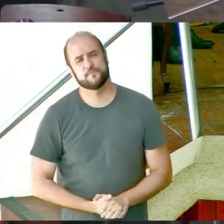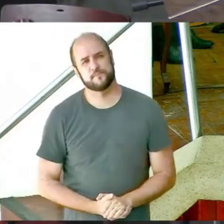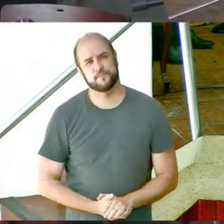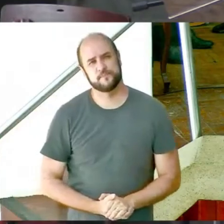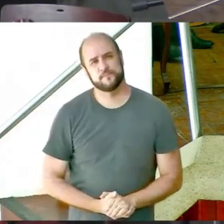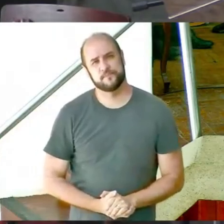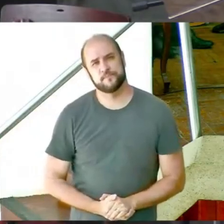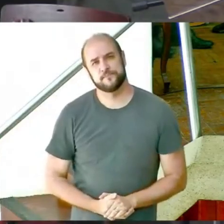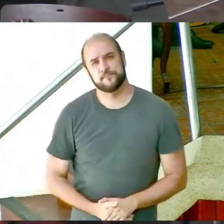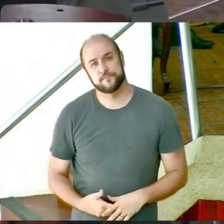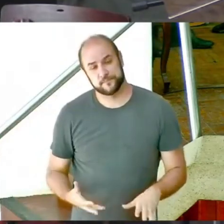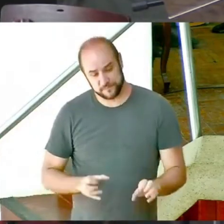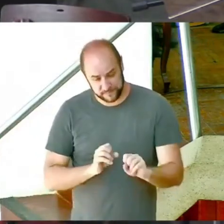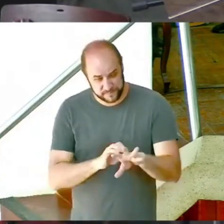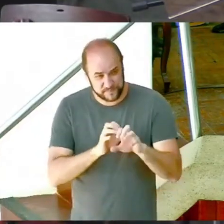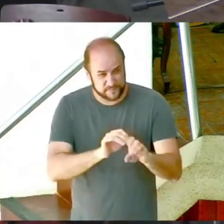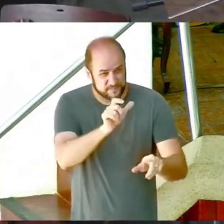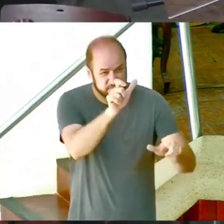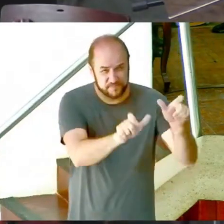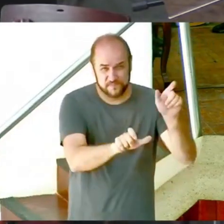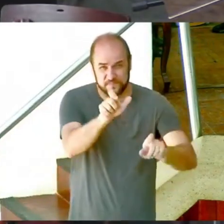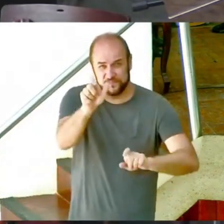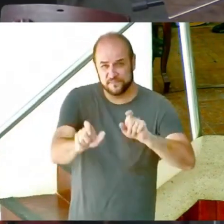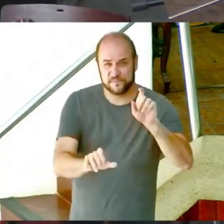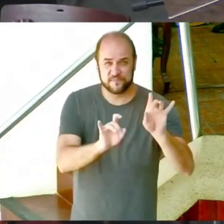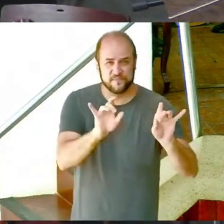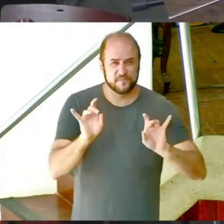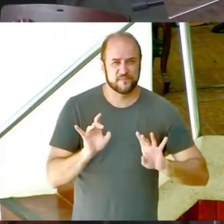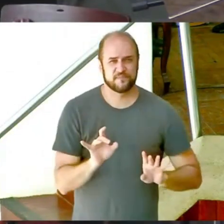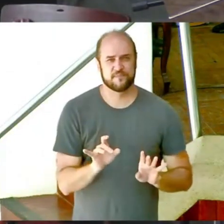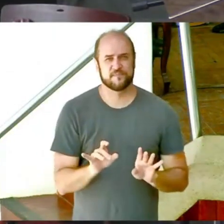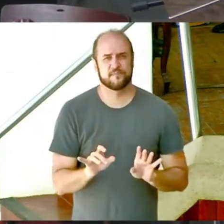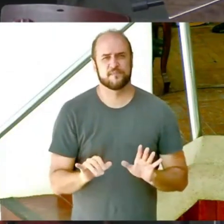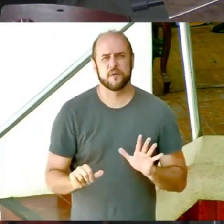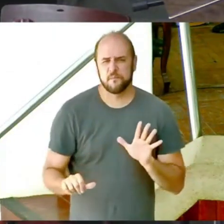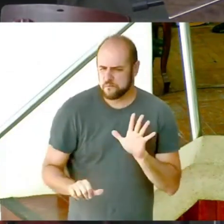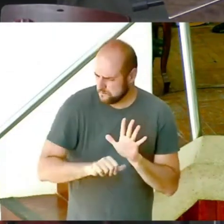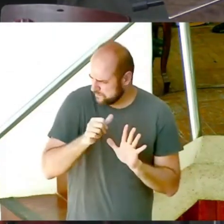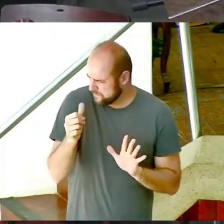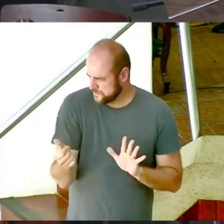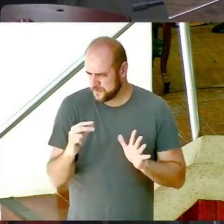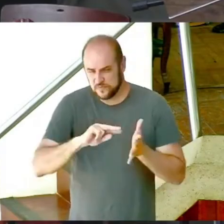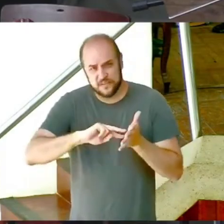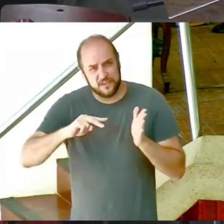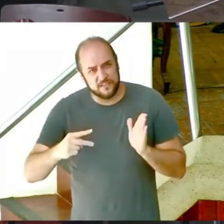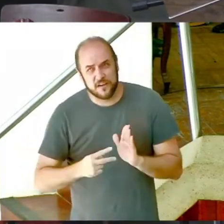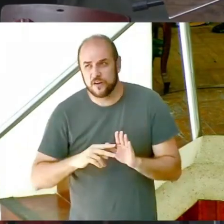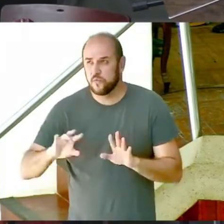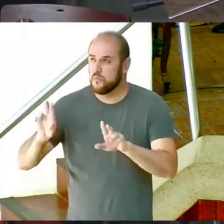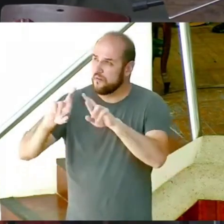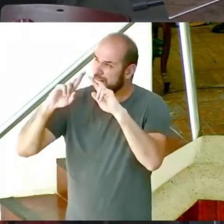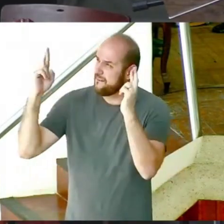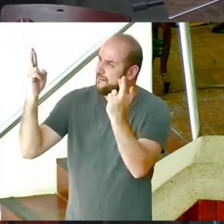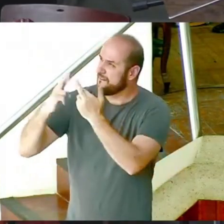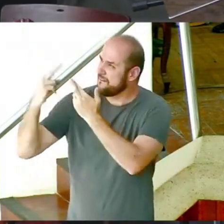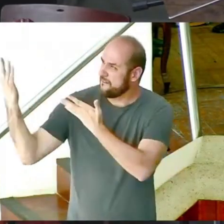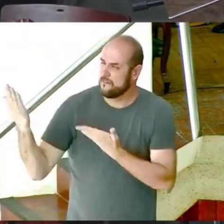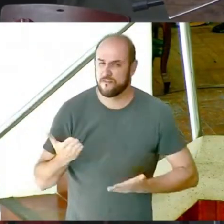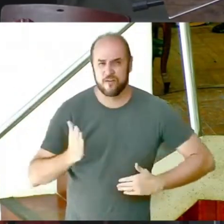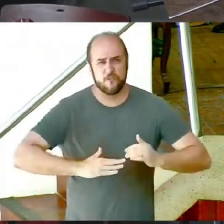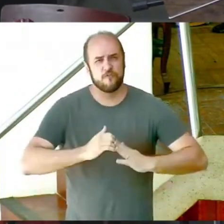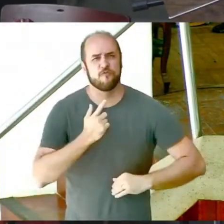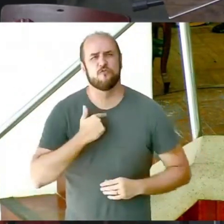Eis aí o ensino para cada um de nós, do primeiro desdobramento do que significa: venha o teu reino, seja feita a